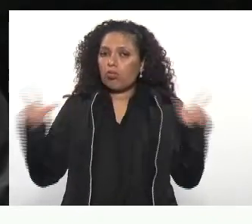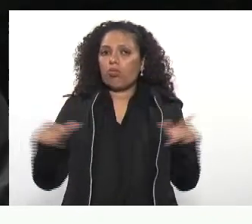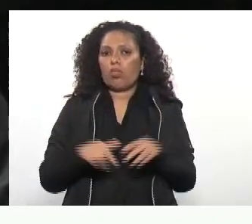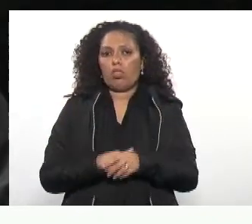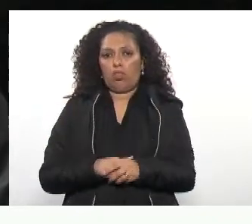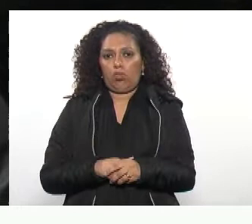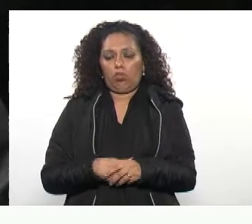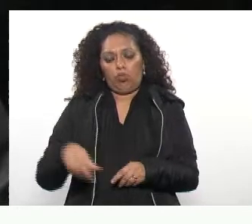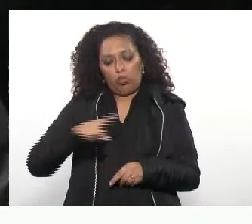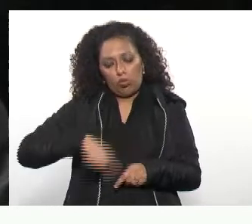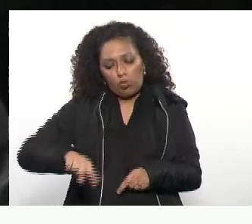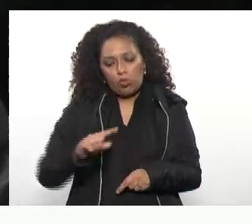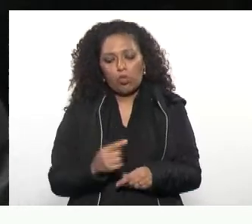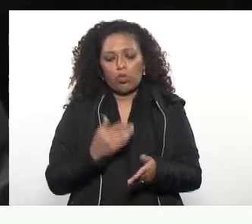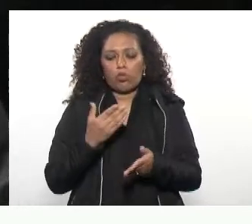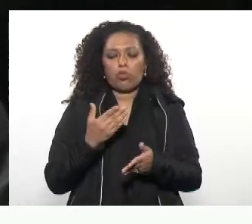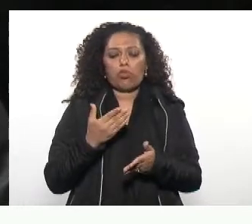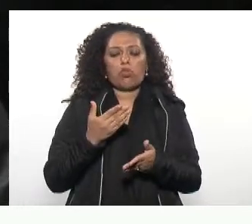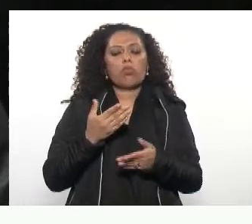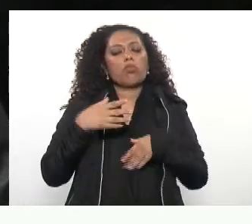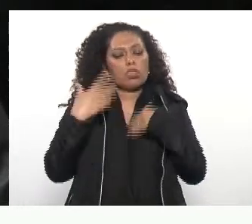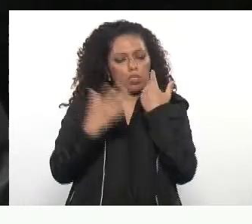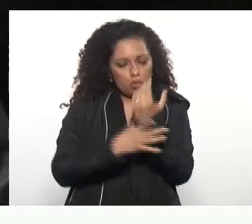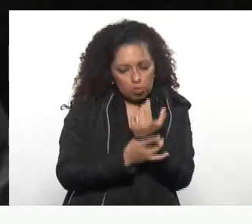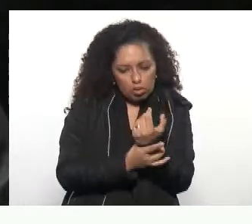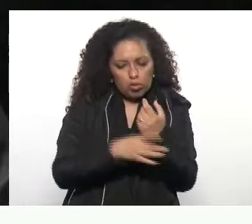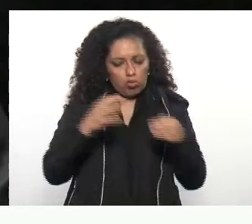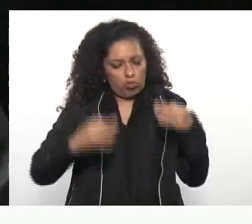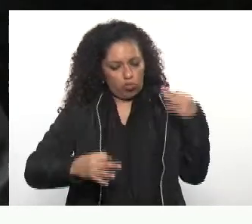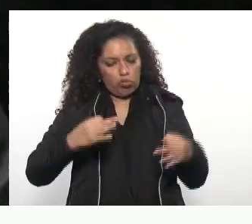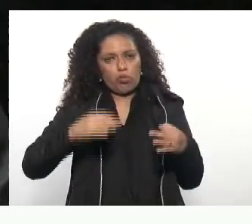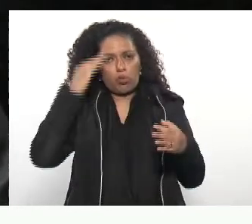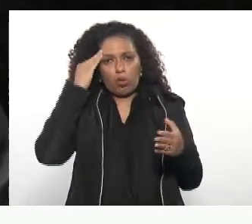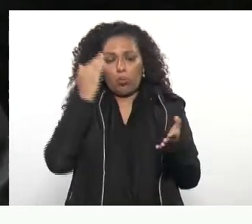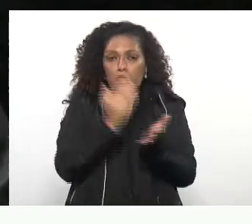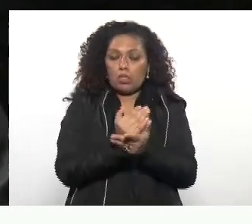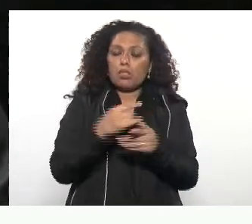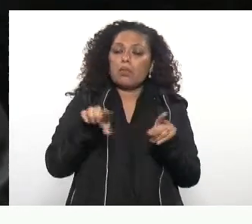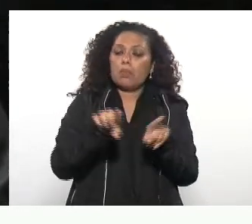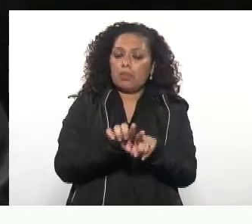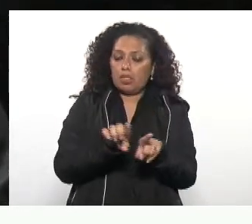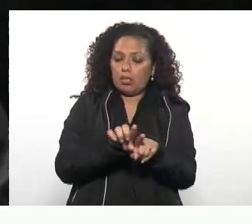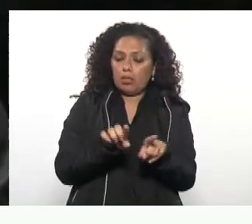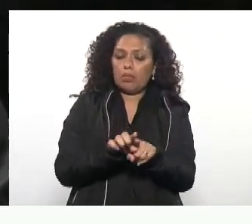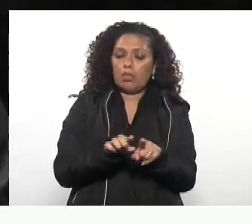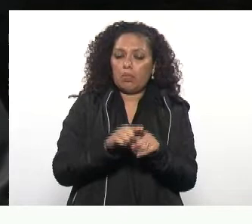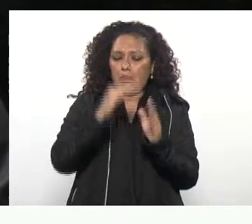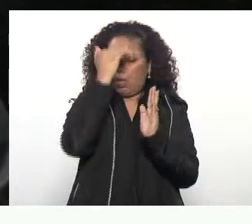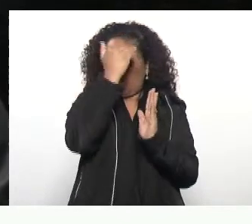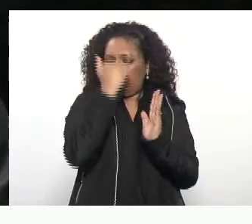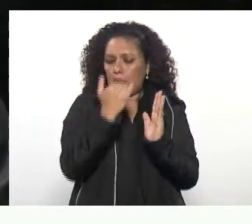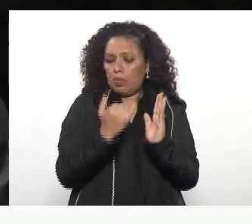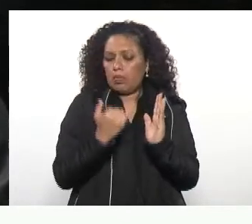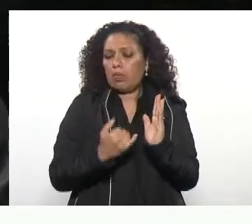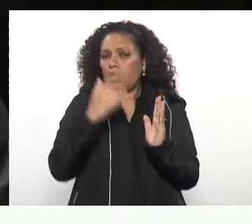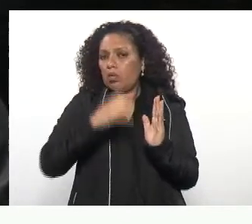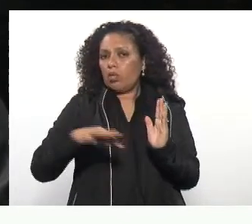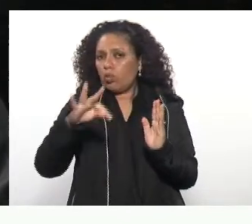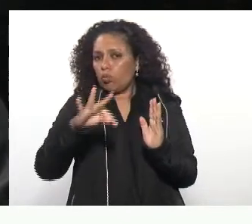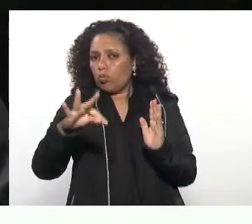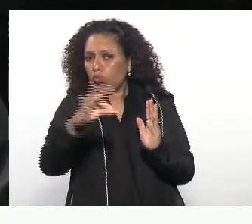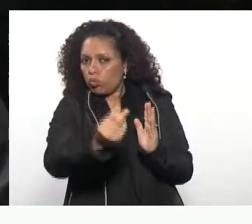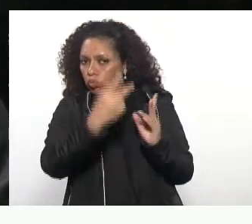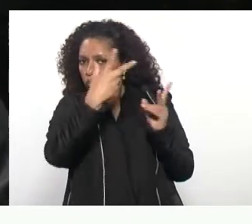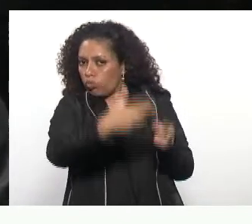A gente preza pela segurança jurídica, evidentemente, mas a estruturação acaba sendo igual,